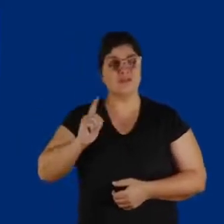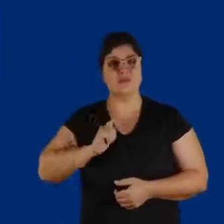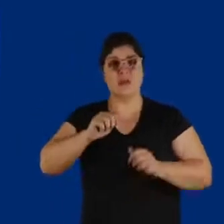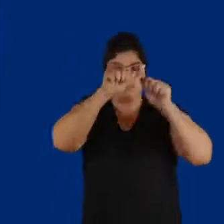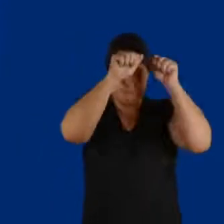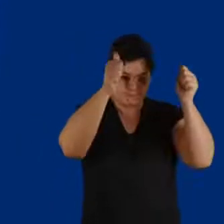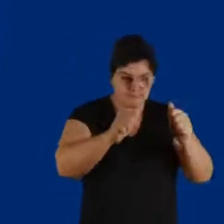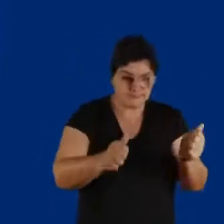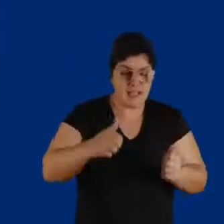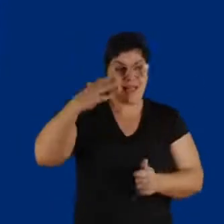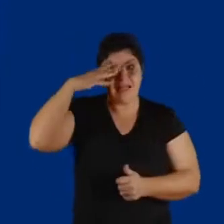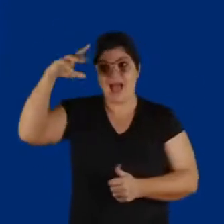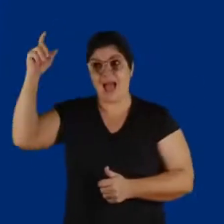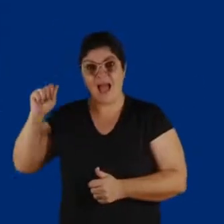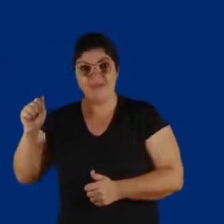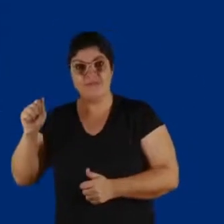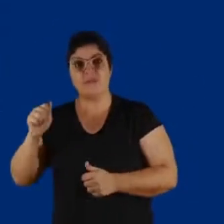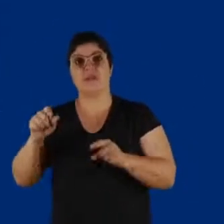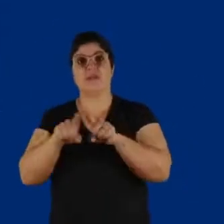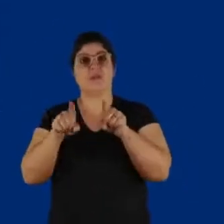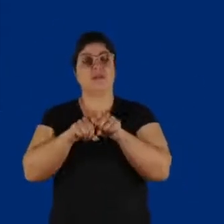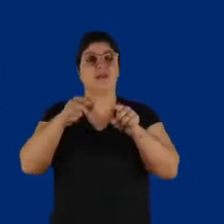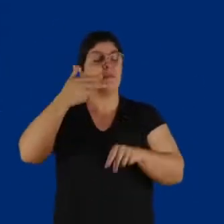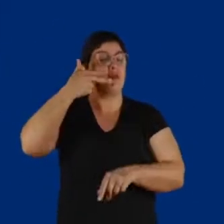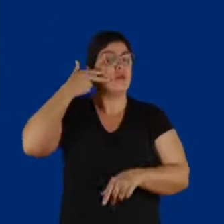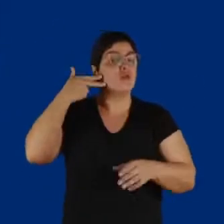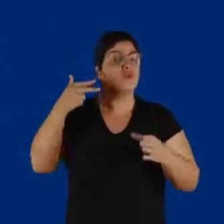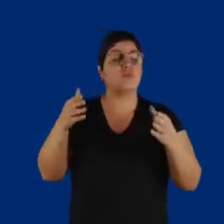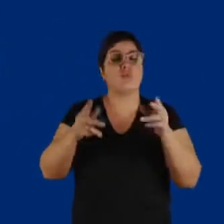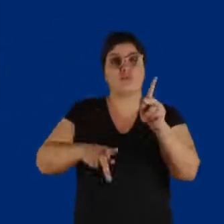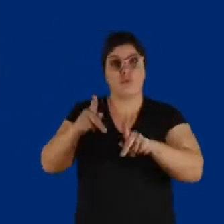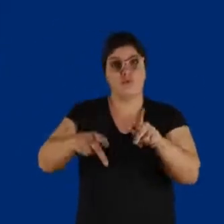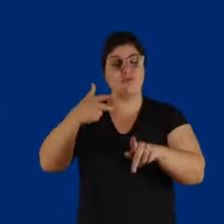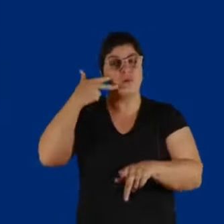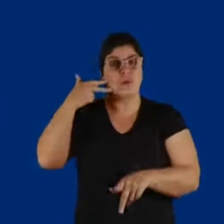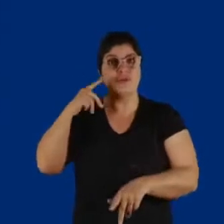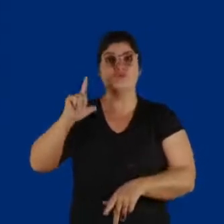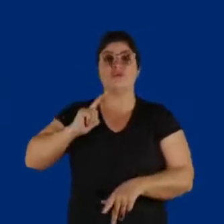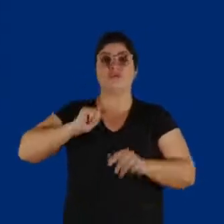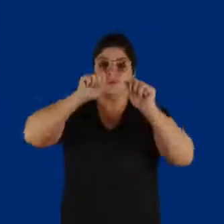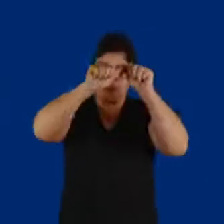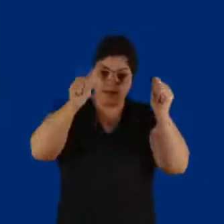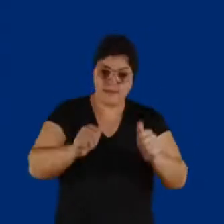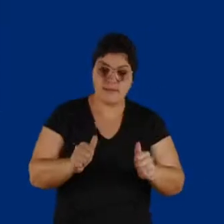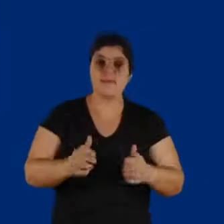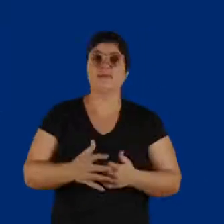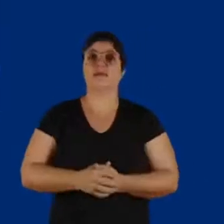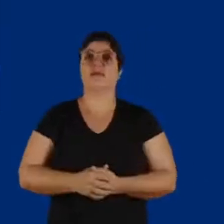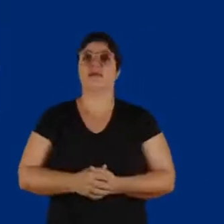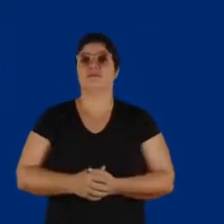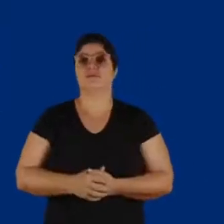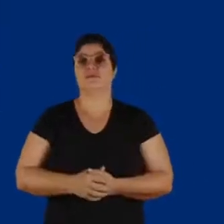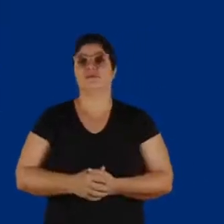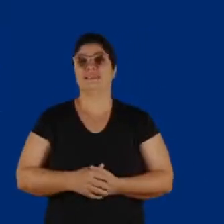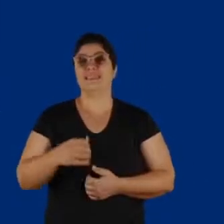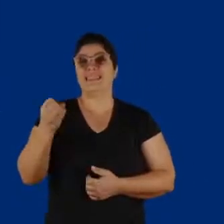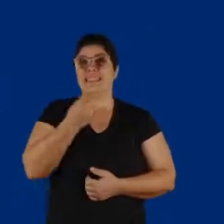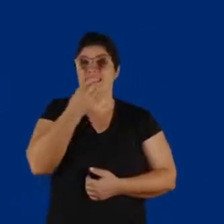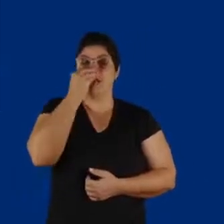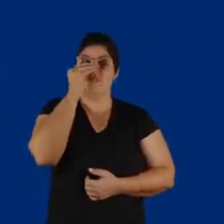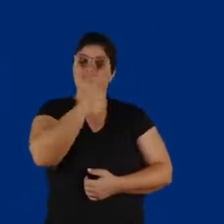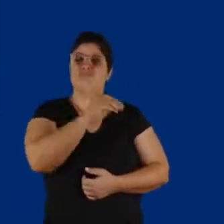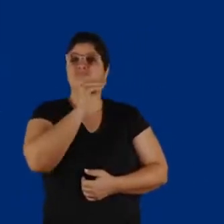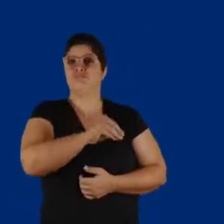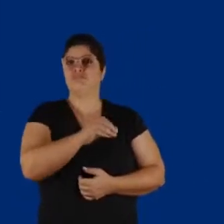os deuses indígenas. E isso, se a gente não olha, a gente se torna realmente um médico que pode estar